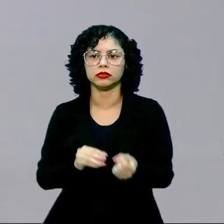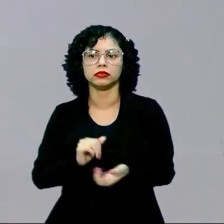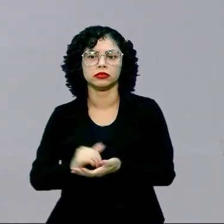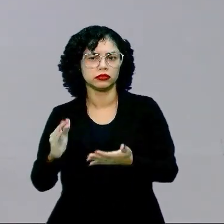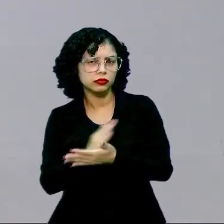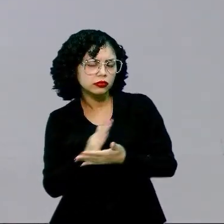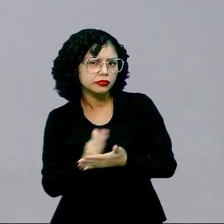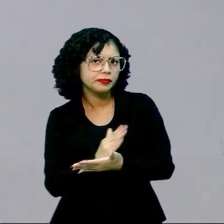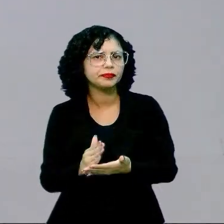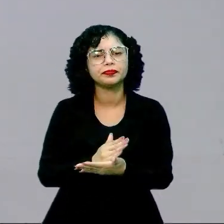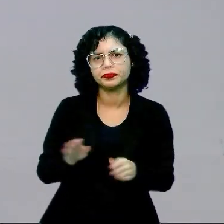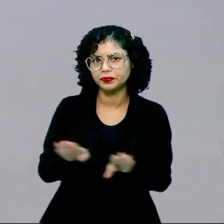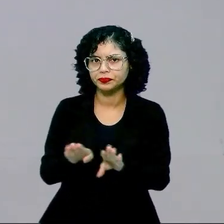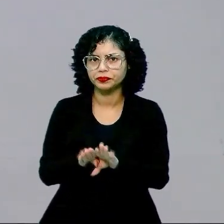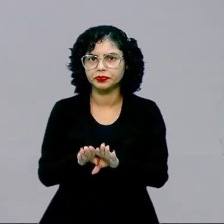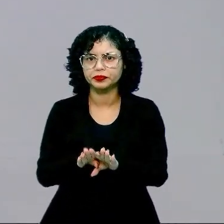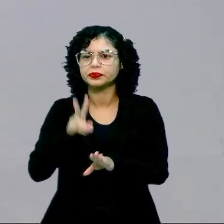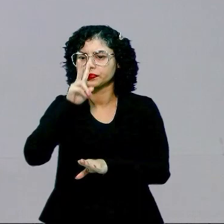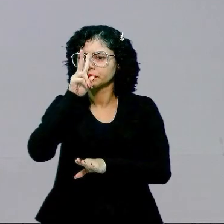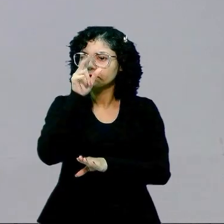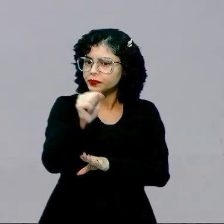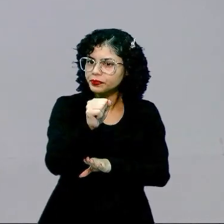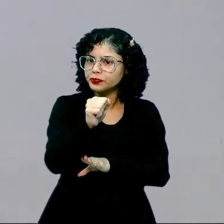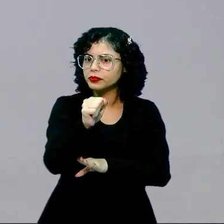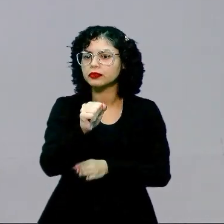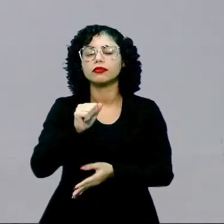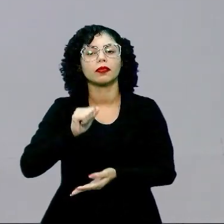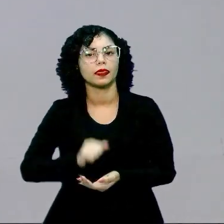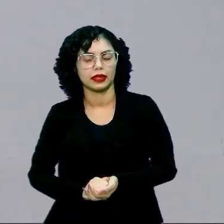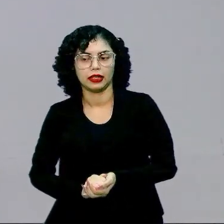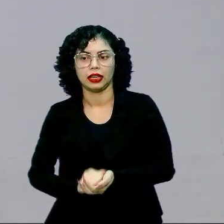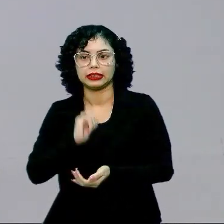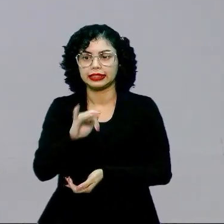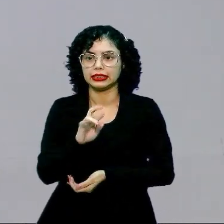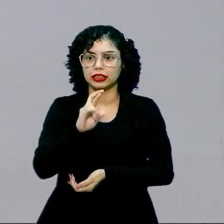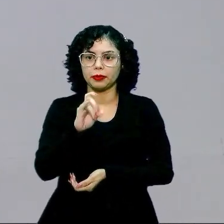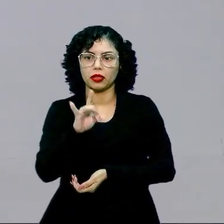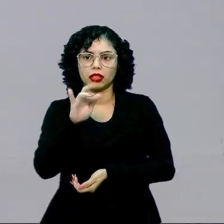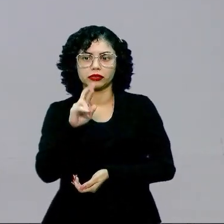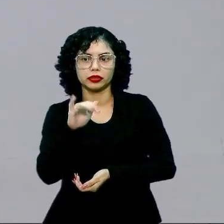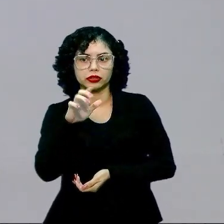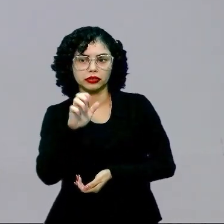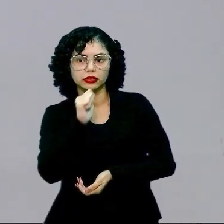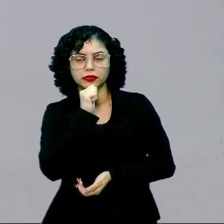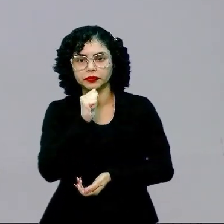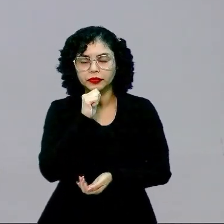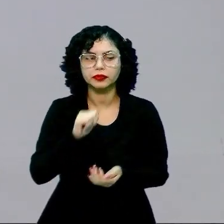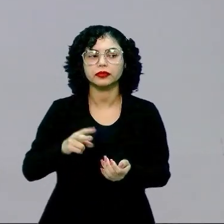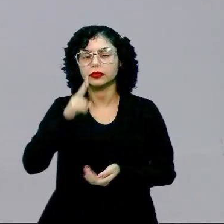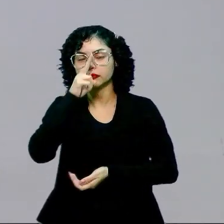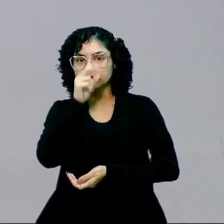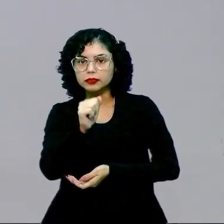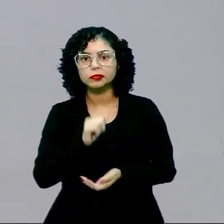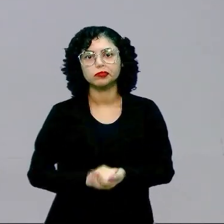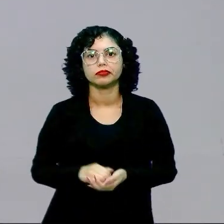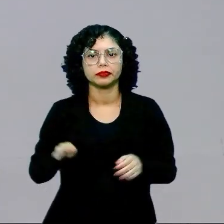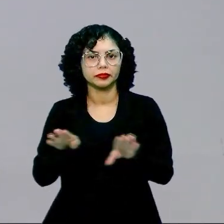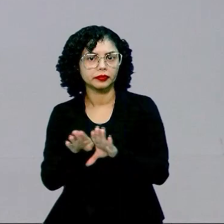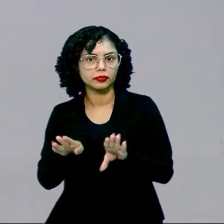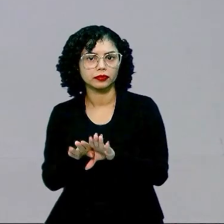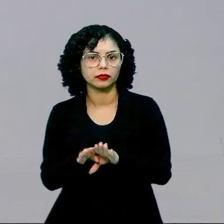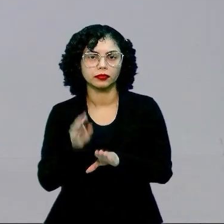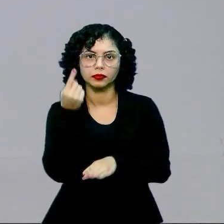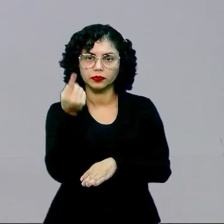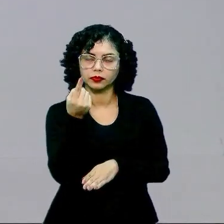também chamam essas interações aí de forças intermoleculares. Então, essas forças é